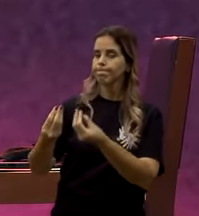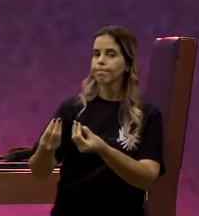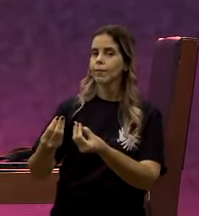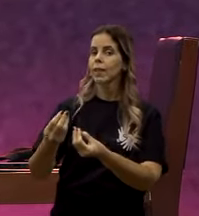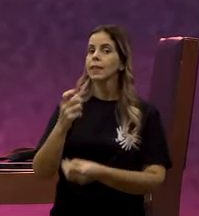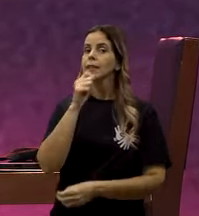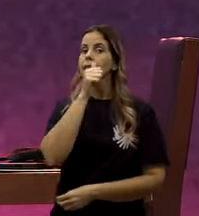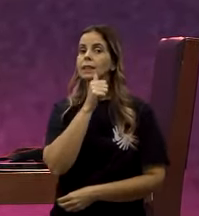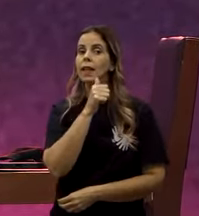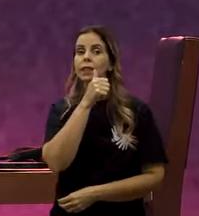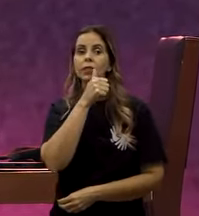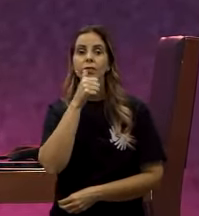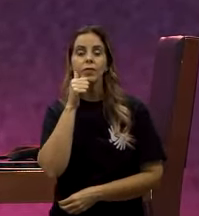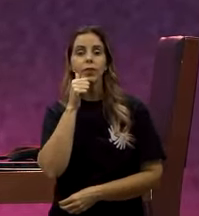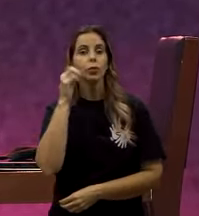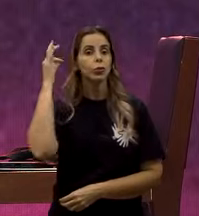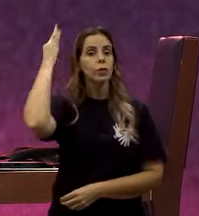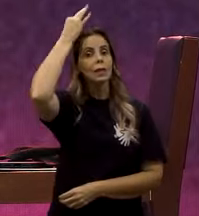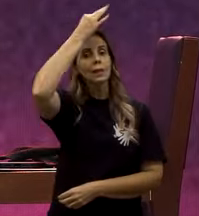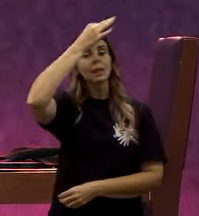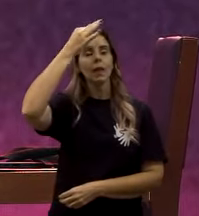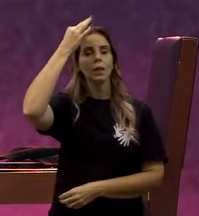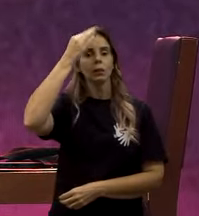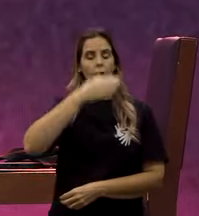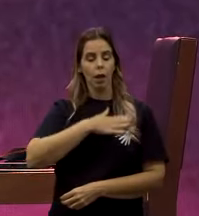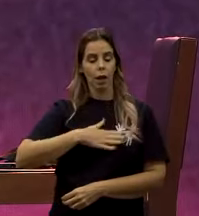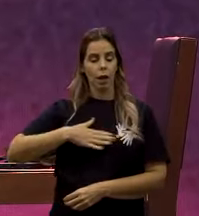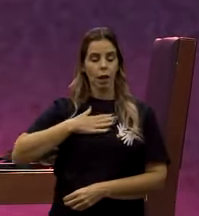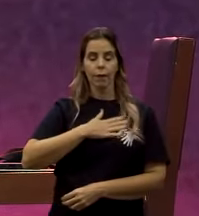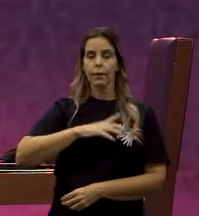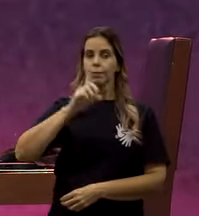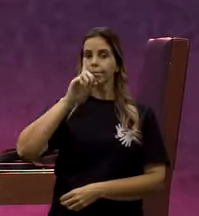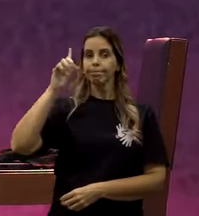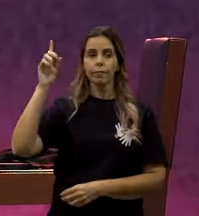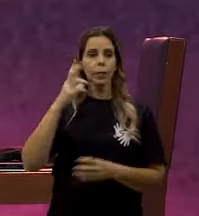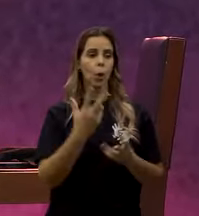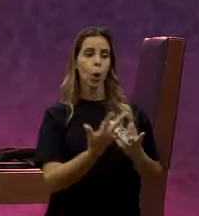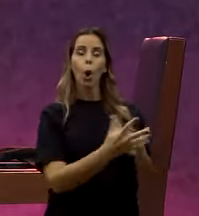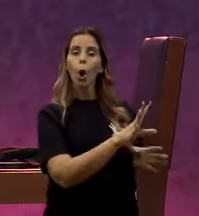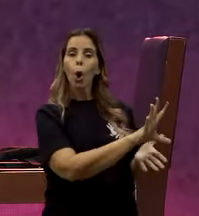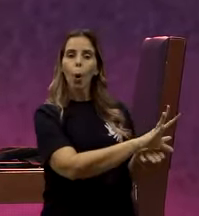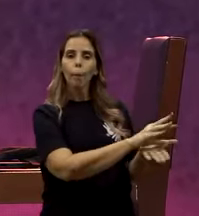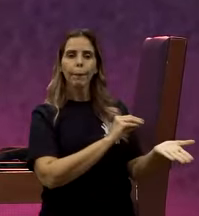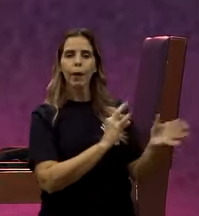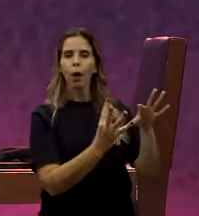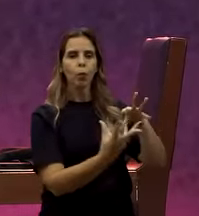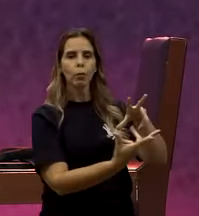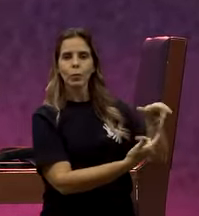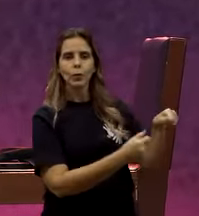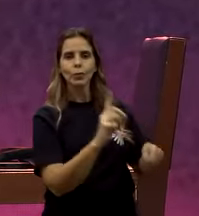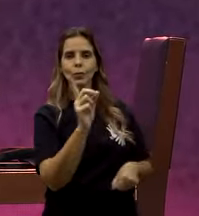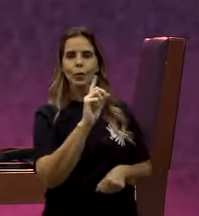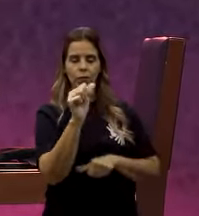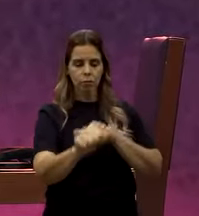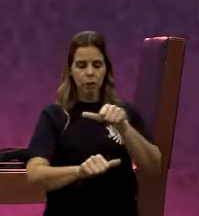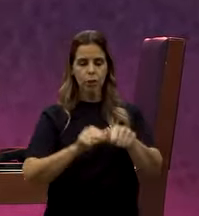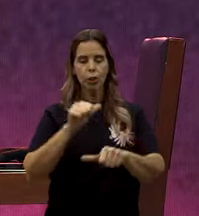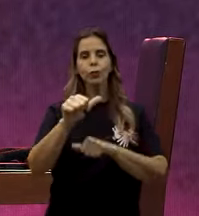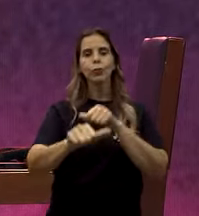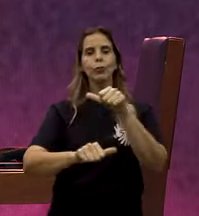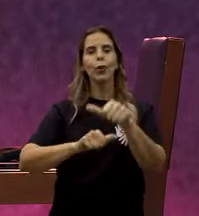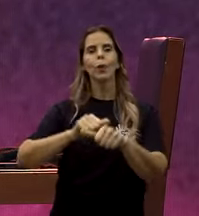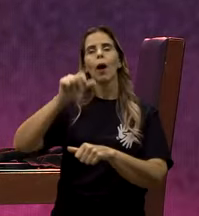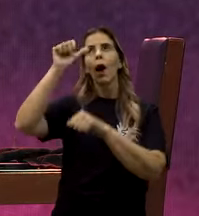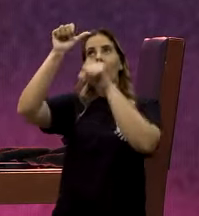culto racional de vocês não se amoldem ao padrão desse mundo mas transformem-se pela renovação da vossa